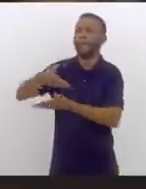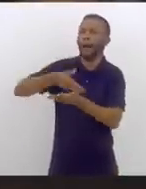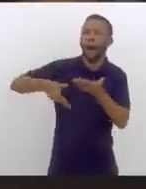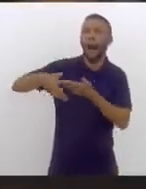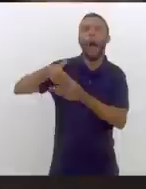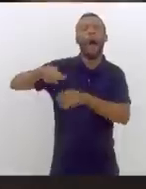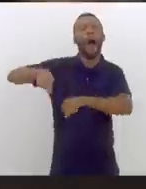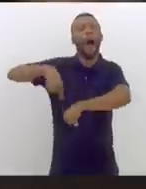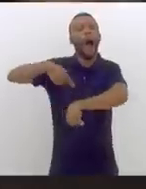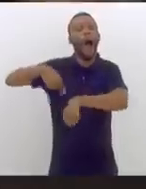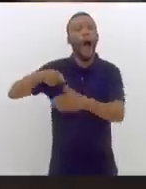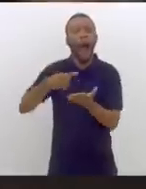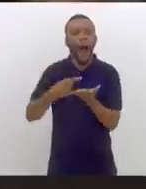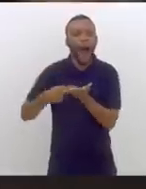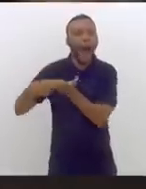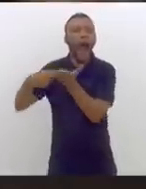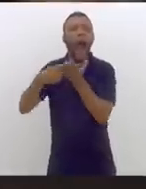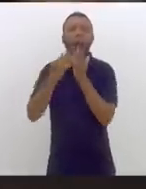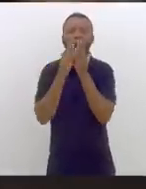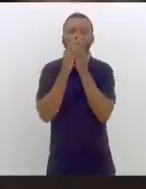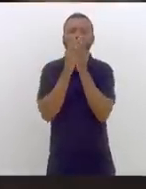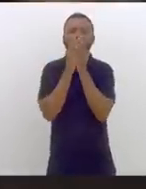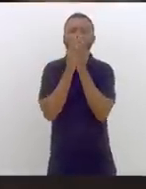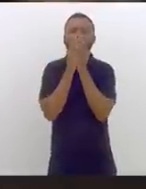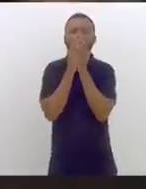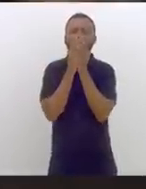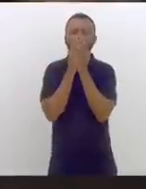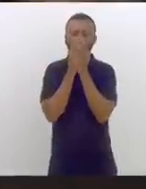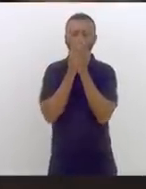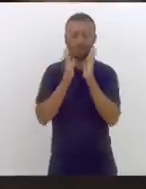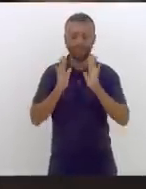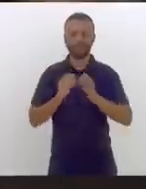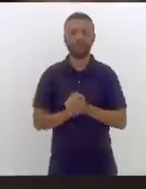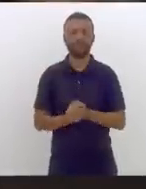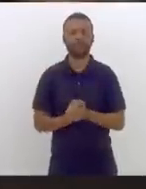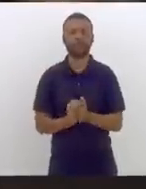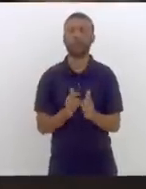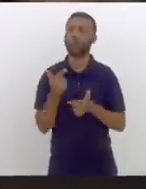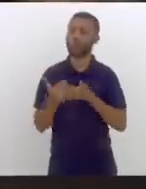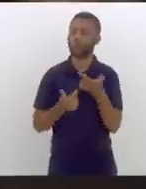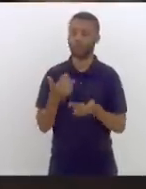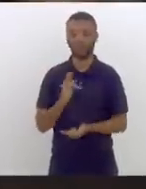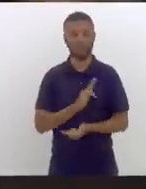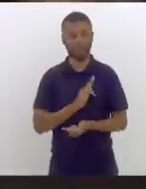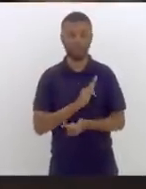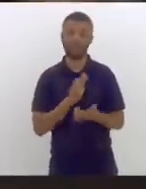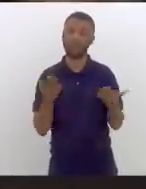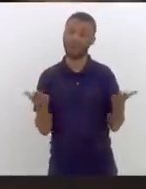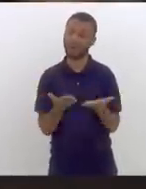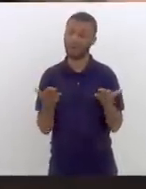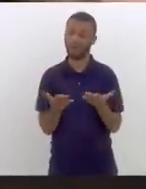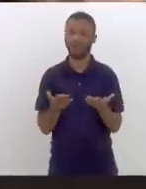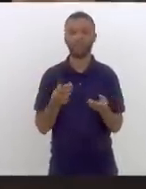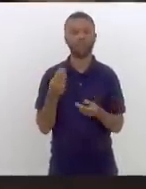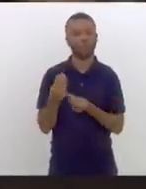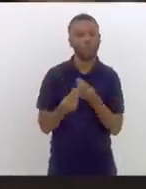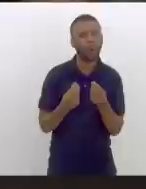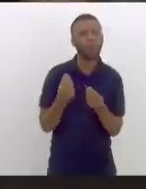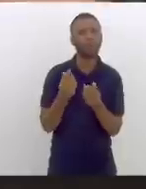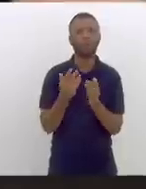excedidas Qual é o trabalho feito pela Polícia Militar hoje em relação a quanto ultrapassa